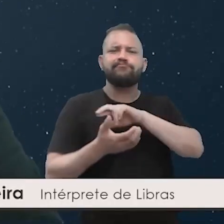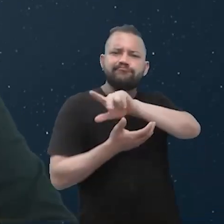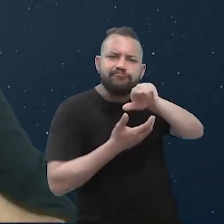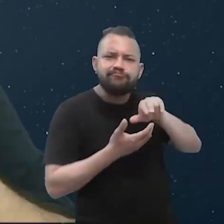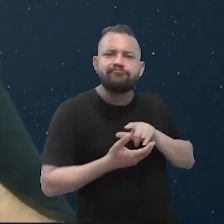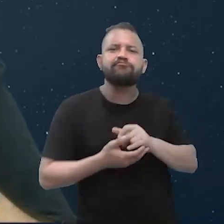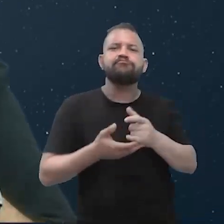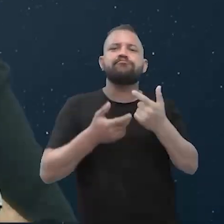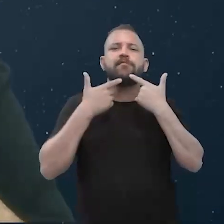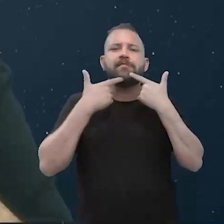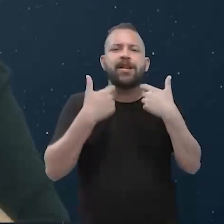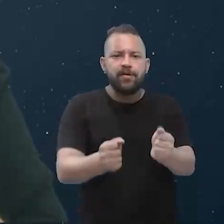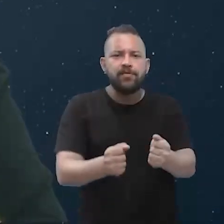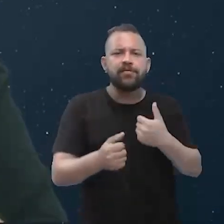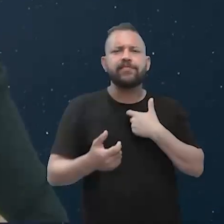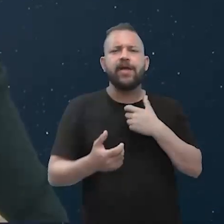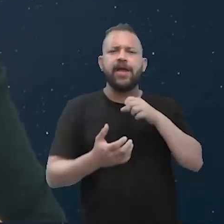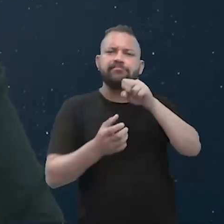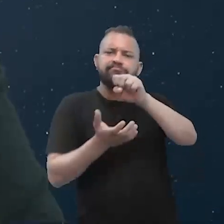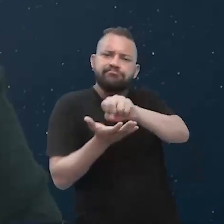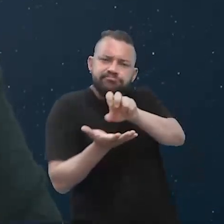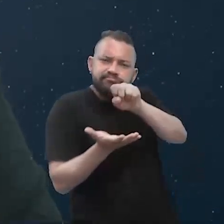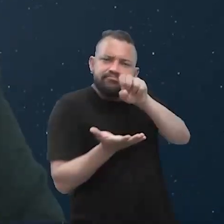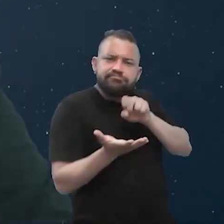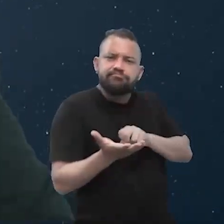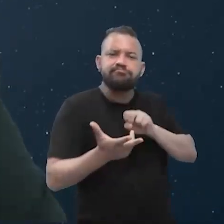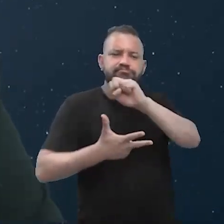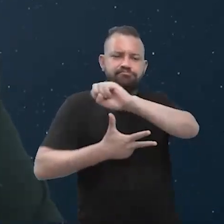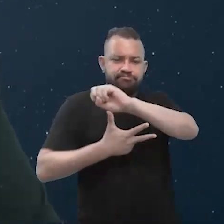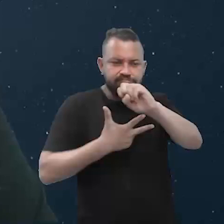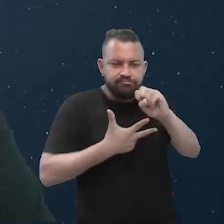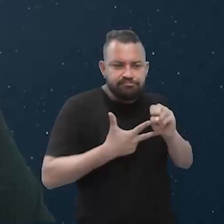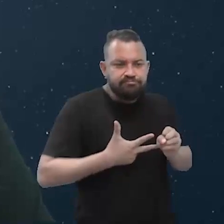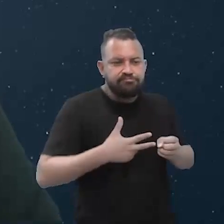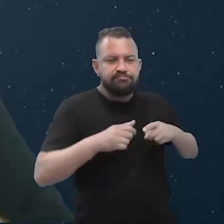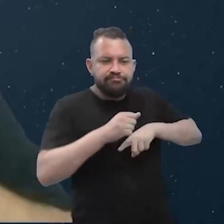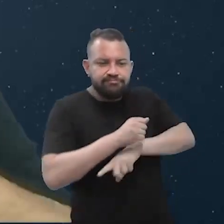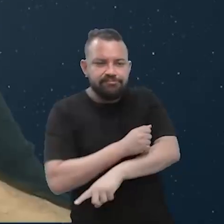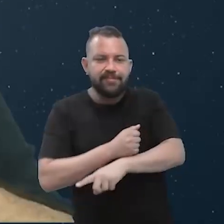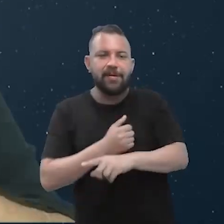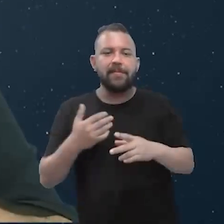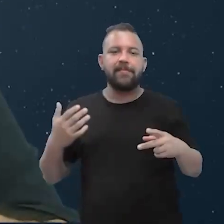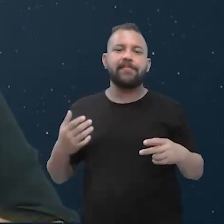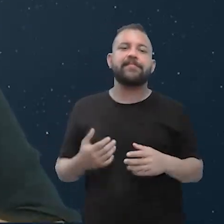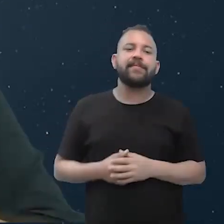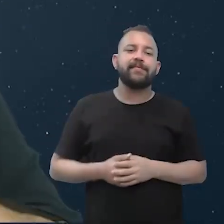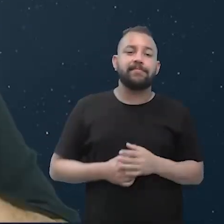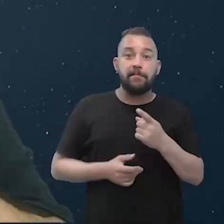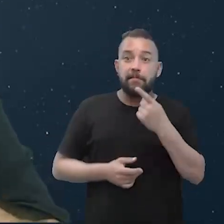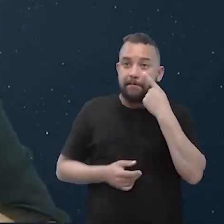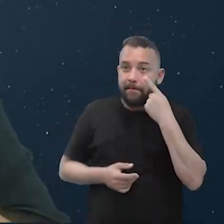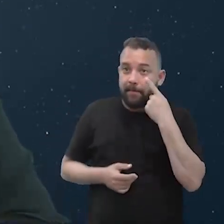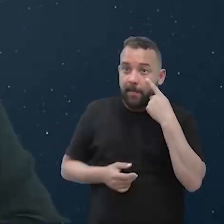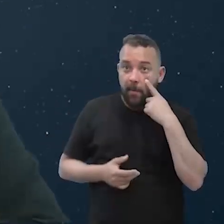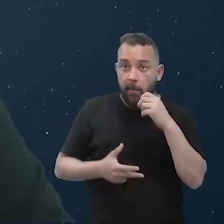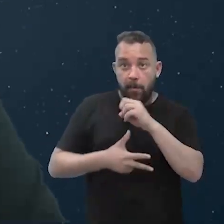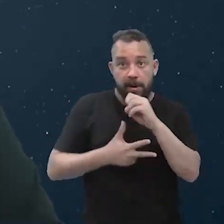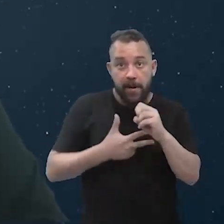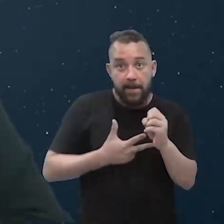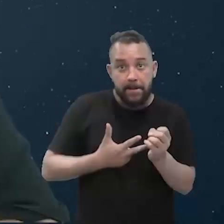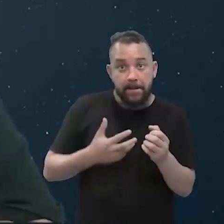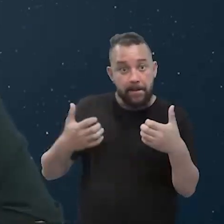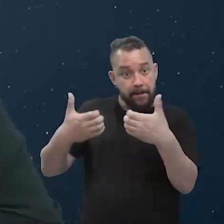linguística. EducaPE prepara! Intensivo Enem! Fica ligado, o Enem se